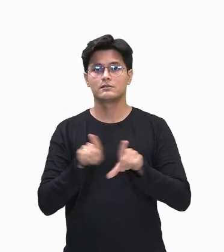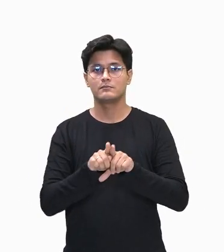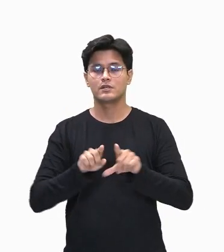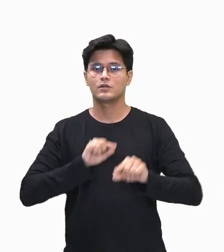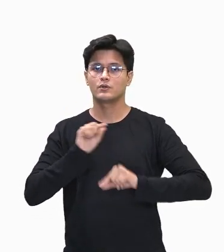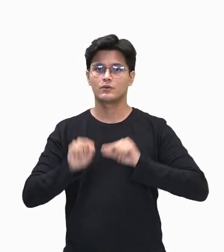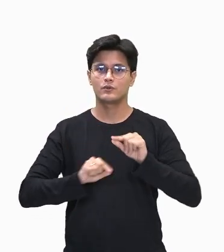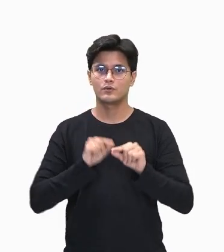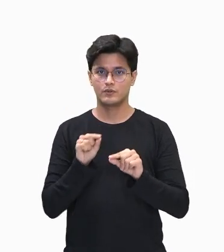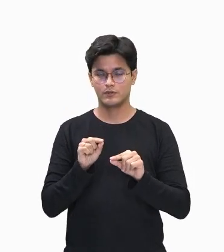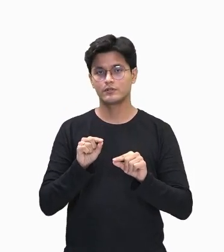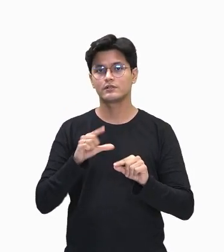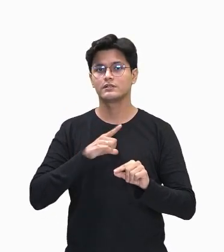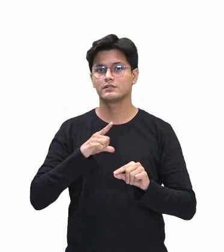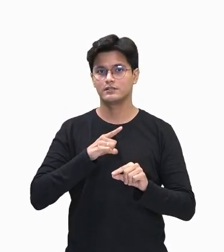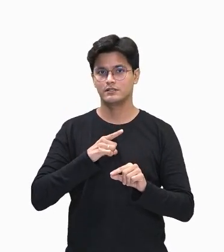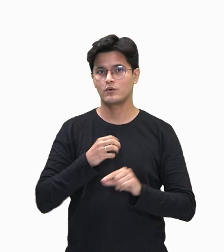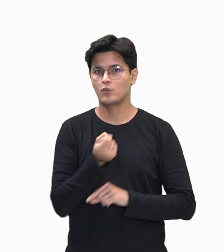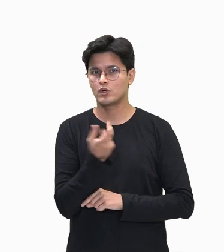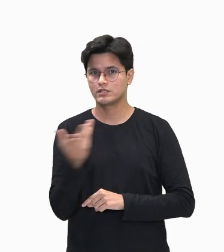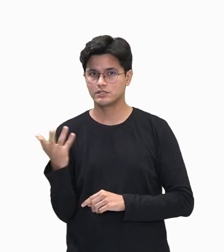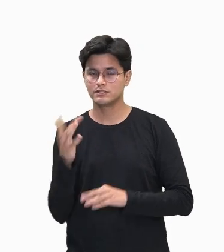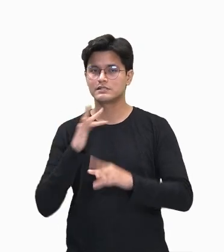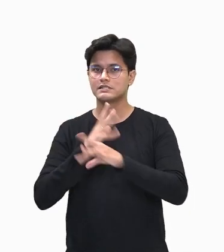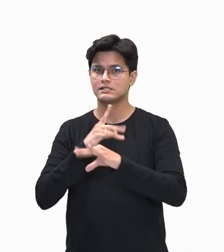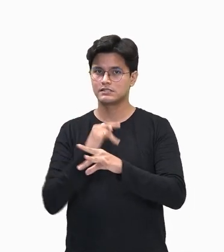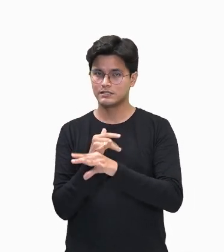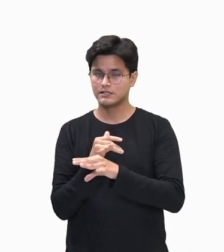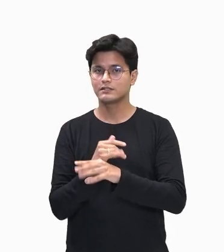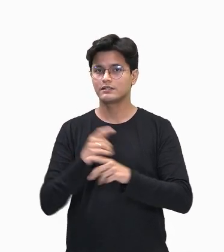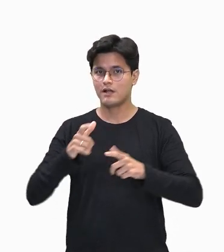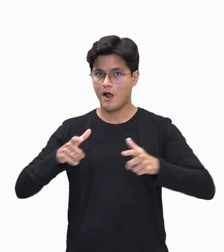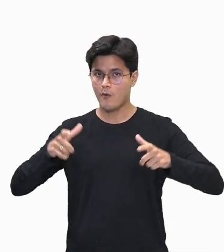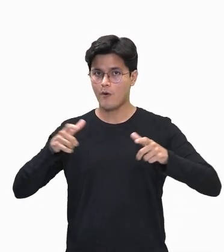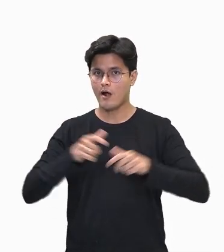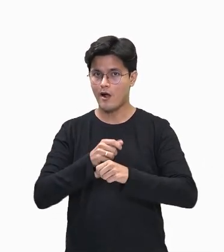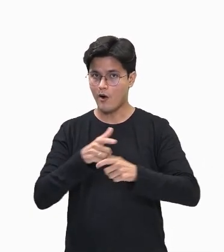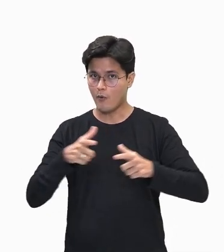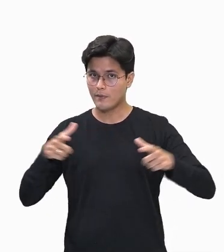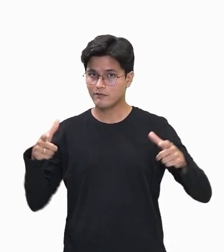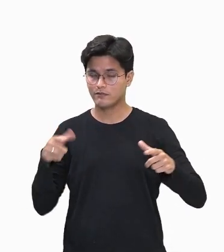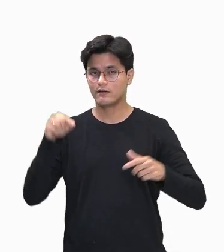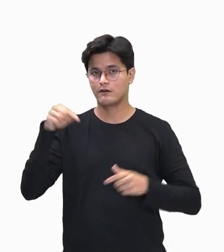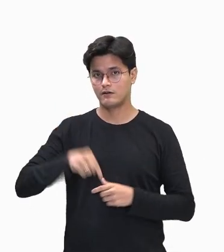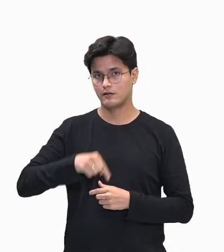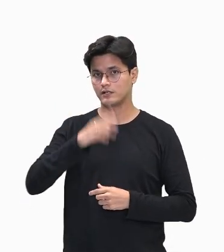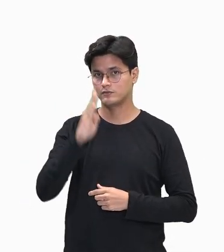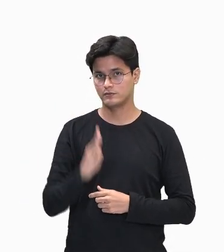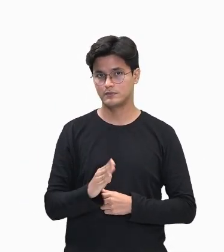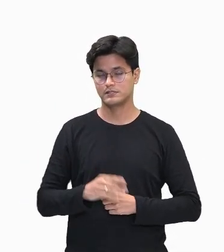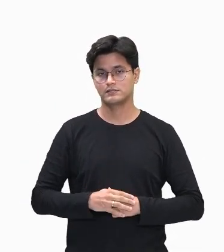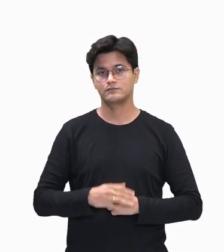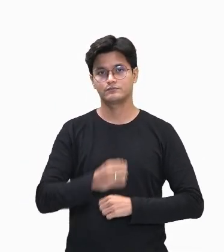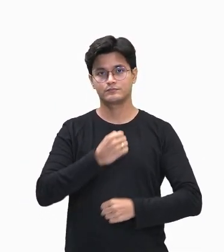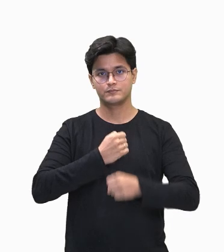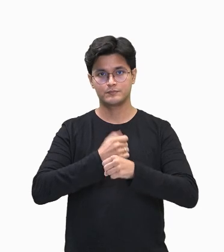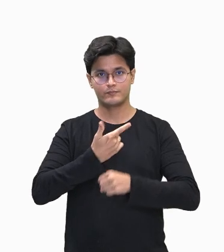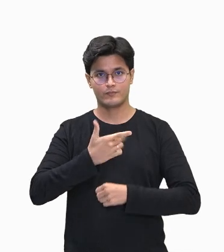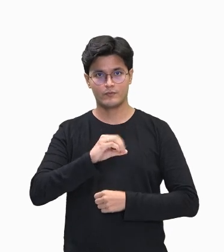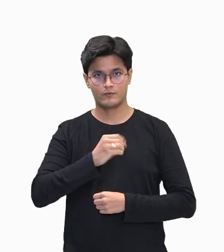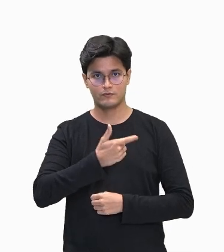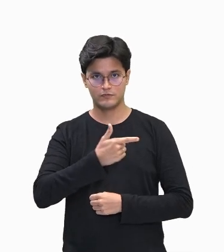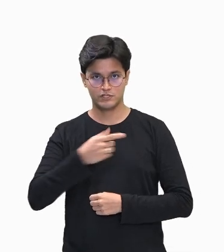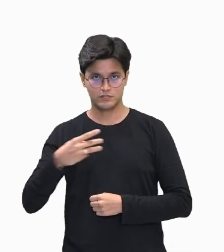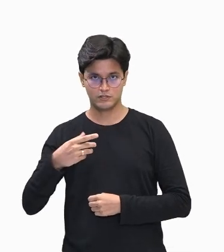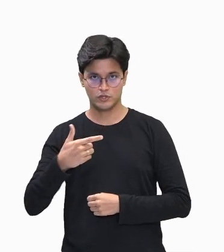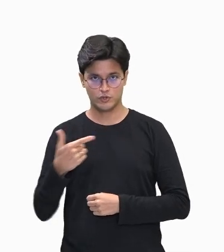o aumento desse número de cidades no nosso país. Em 2022, de acordo com o IBGE, o